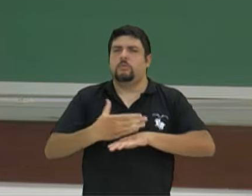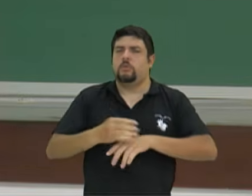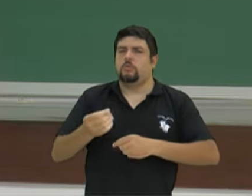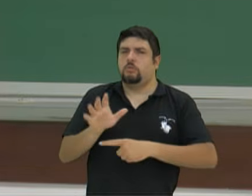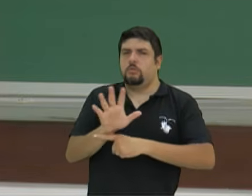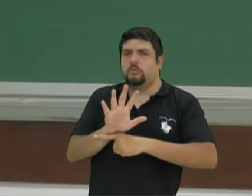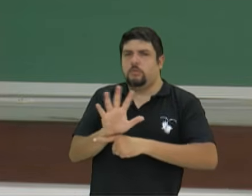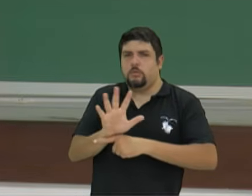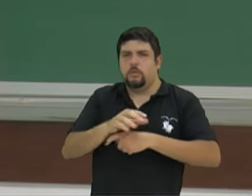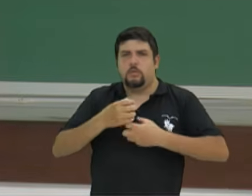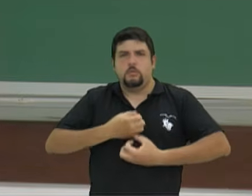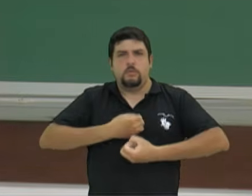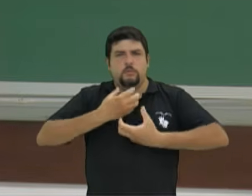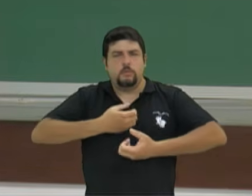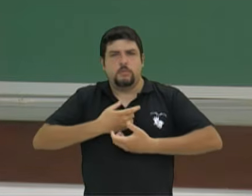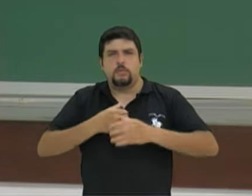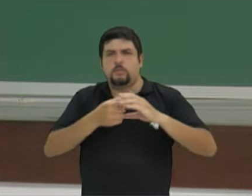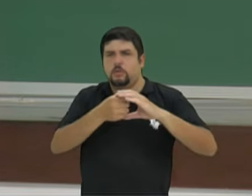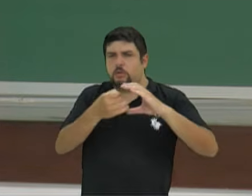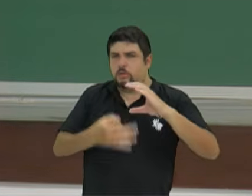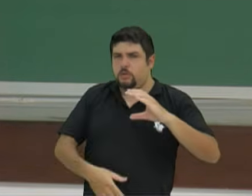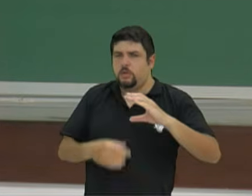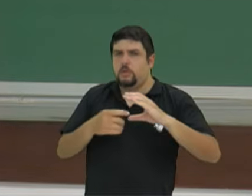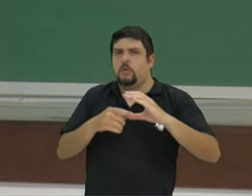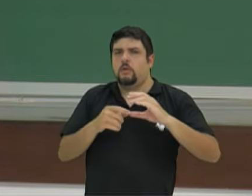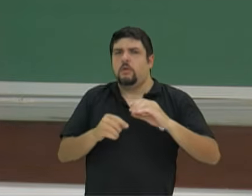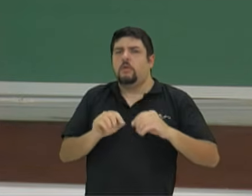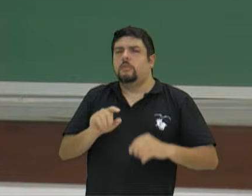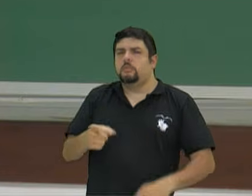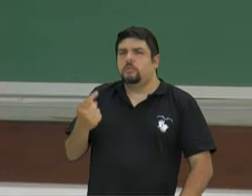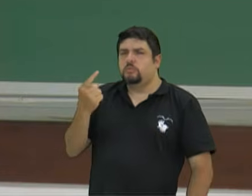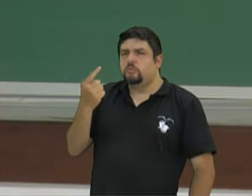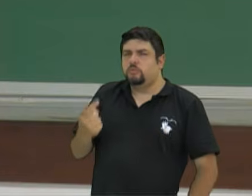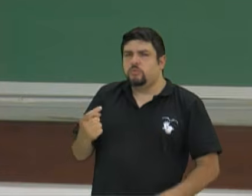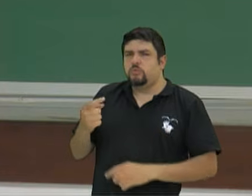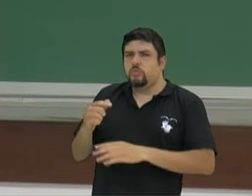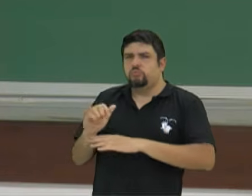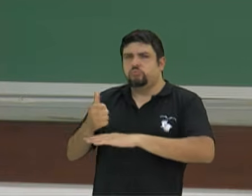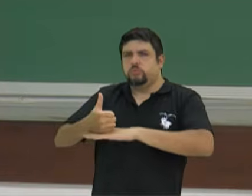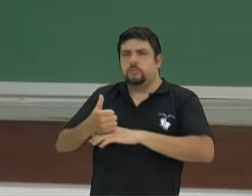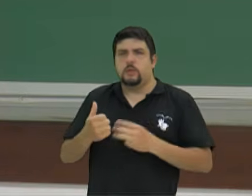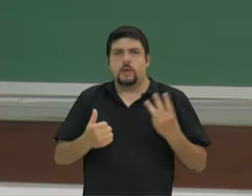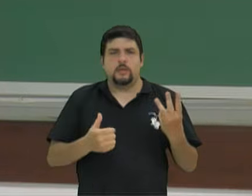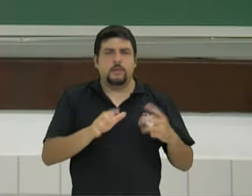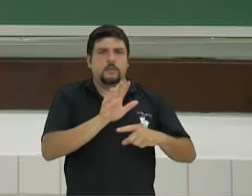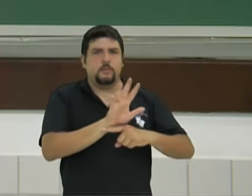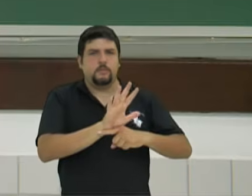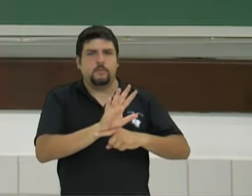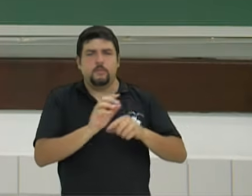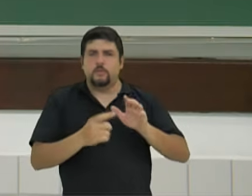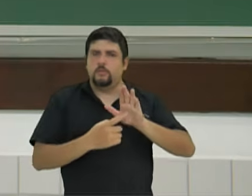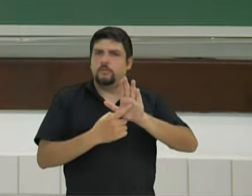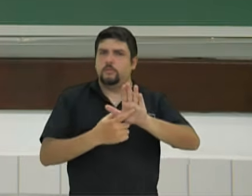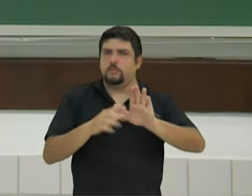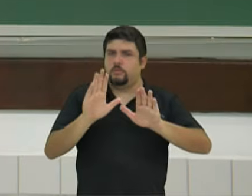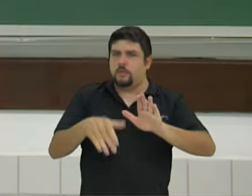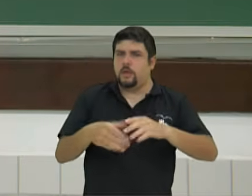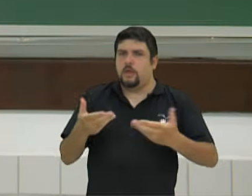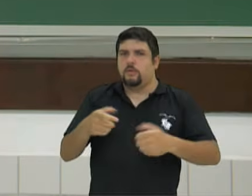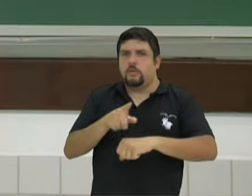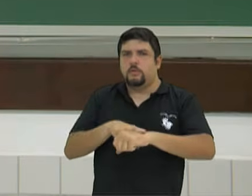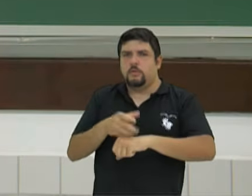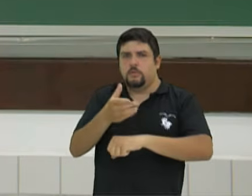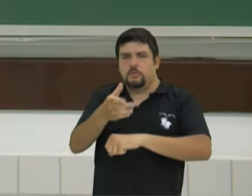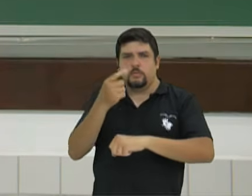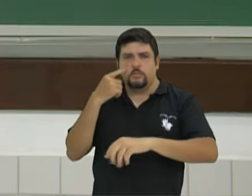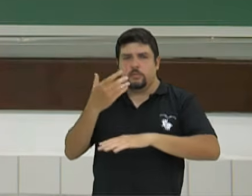suas características, cite pelo menos um diretor e 3 filmes. Eu mostrei para vocês um monte aqui, vou dar um tempinho um pouquinho